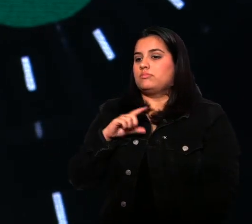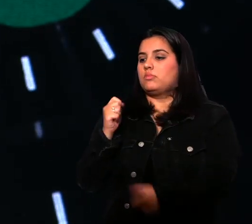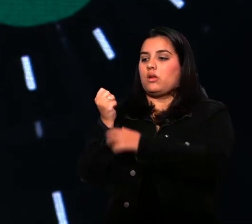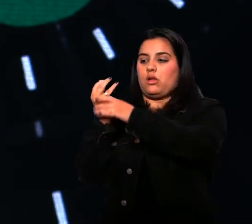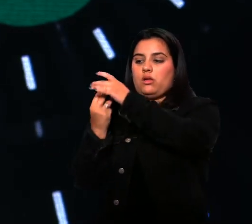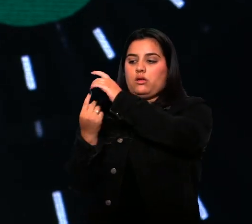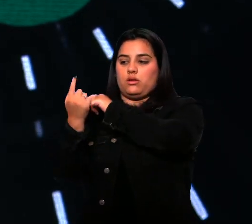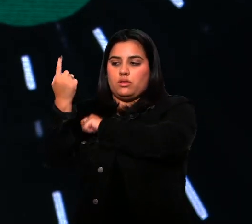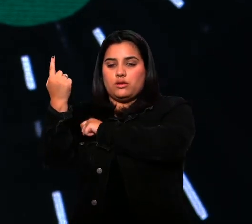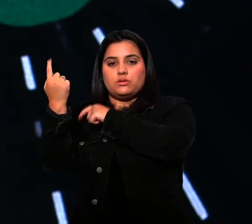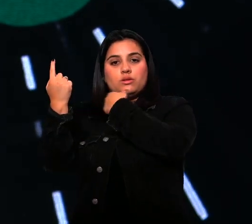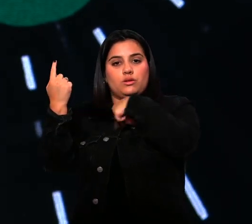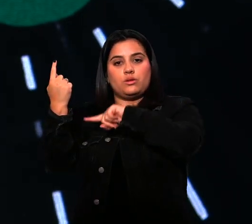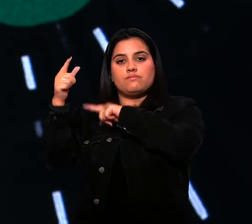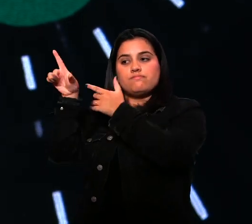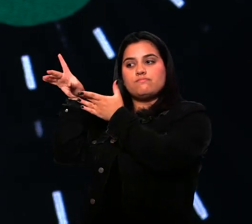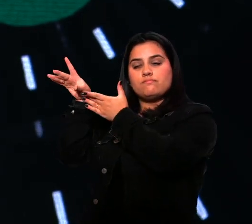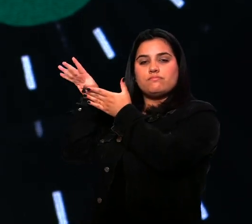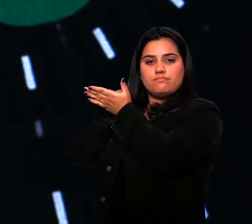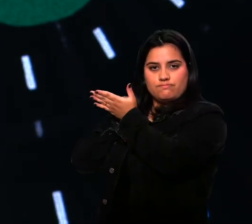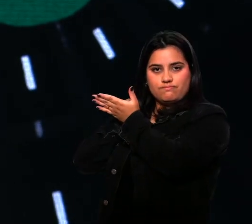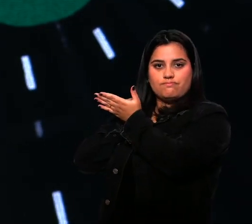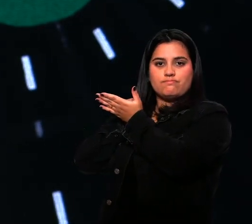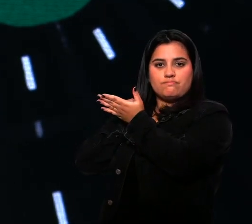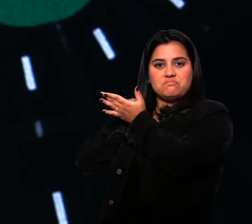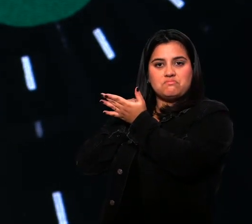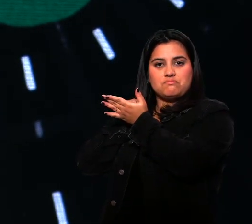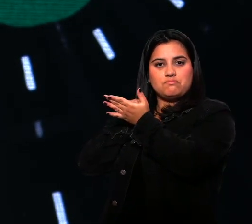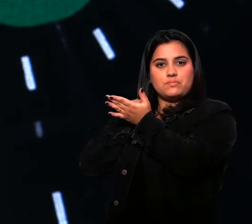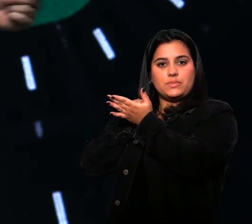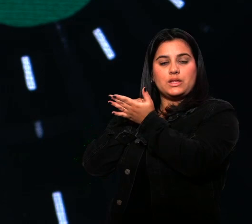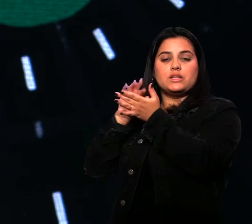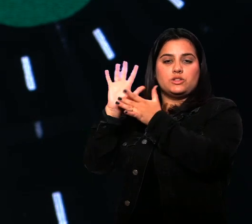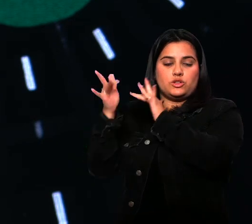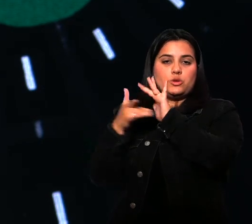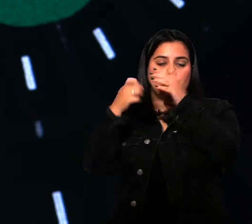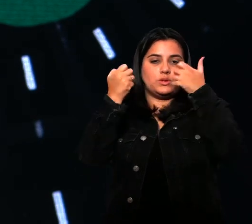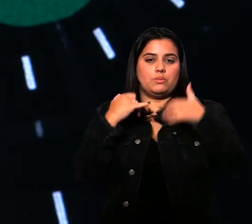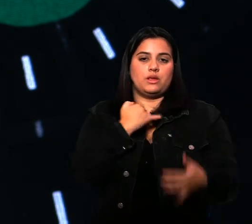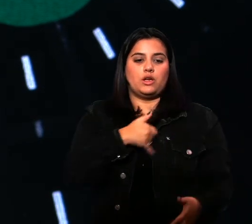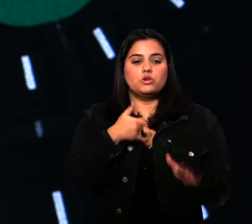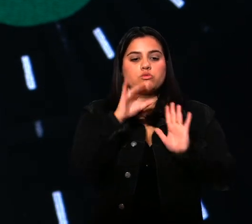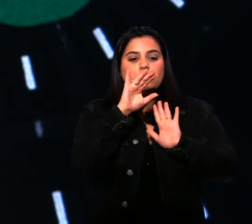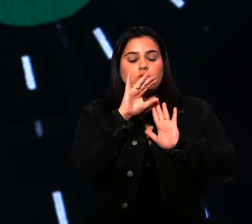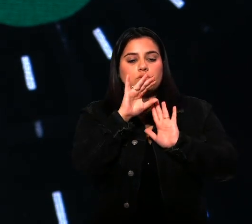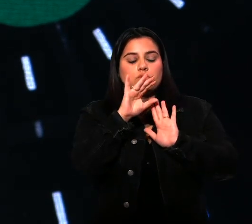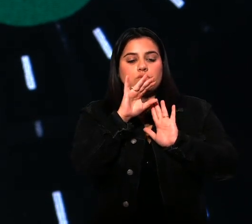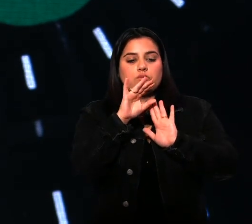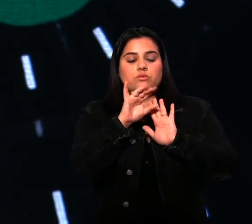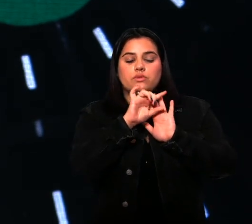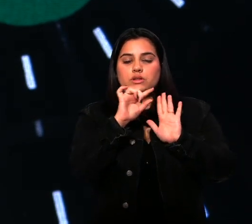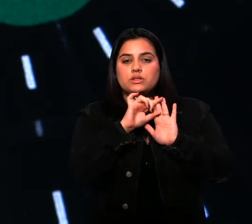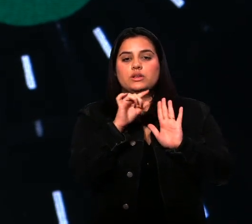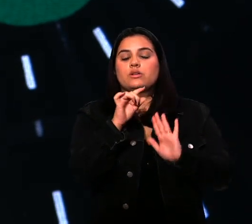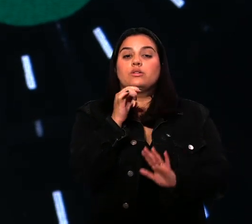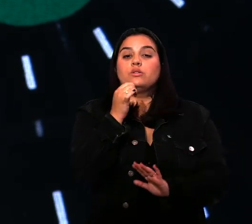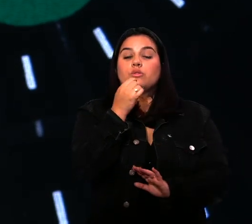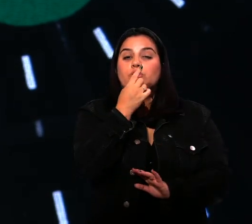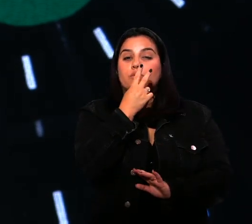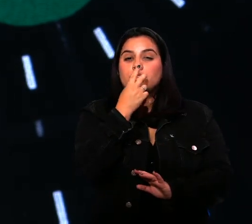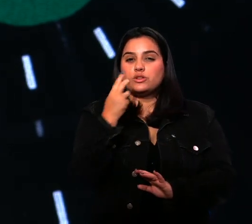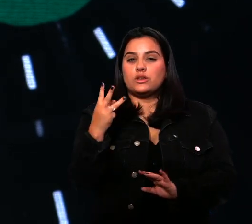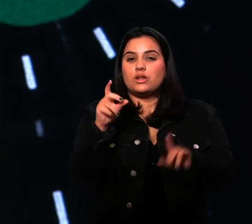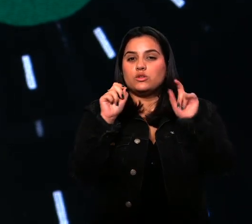de um dia, em nome de Jesus, quem sabe chegarmos, assim como o próprio Jesus fala em João 17, versículo 23, assim como eu sou um com o Pai, que